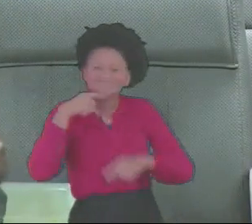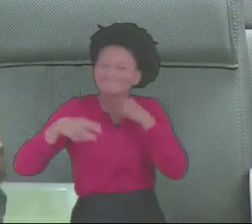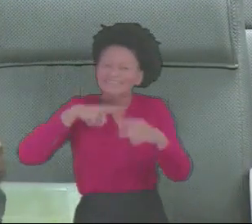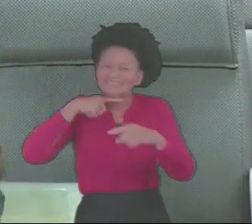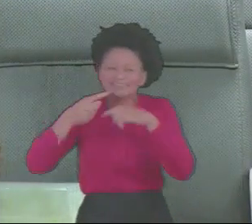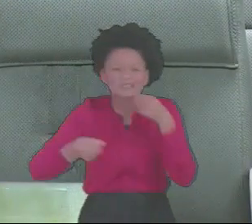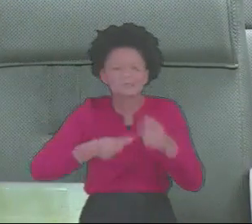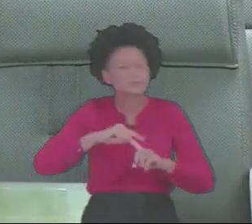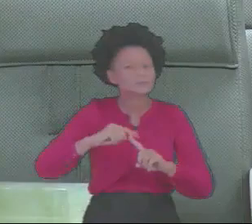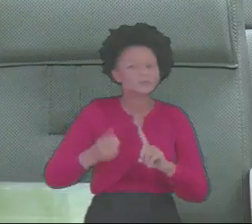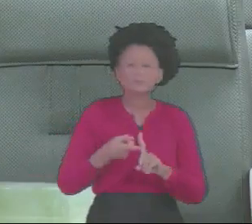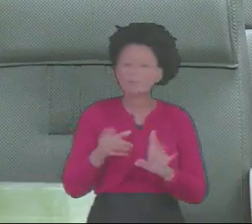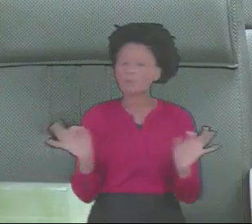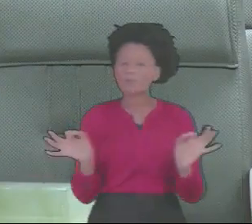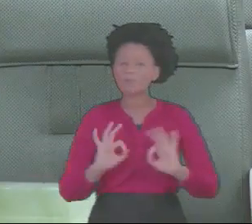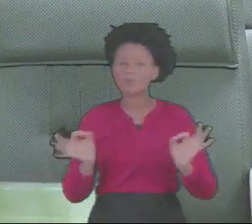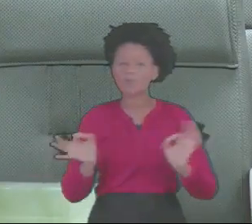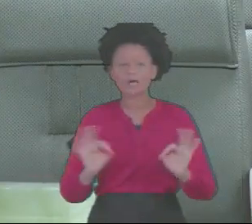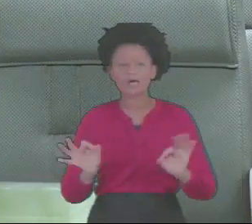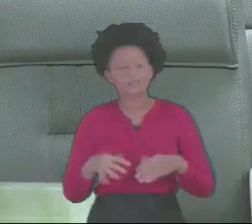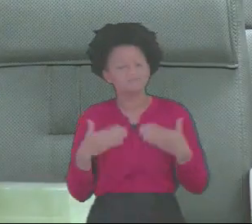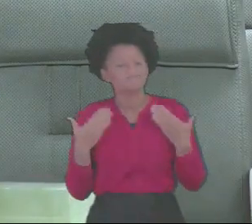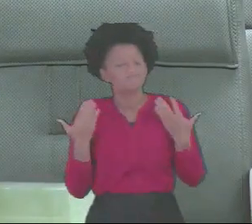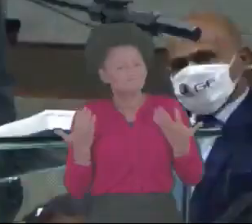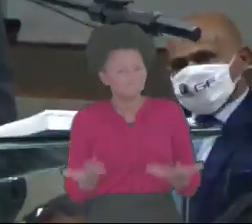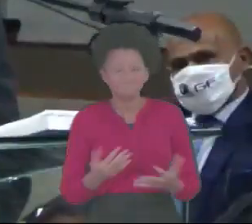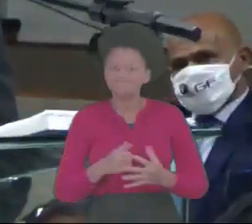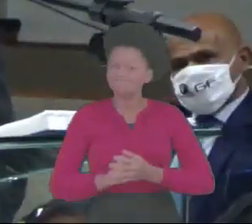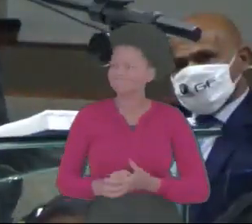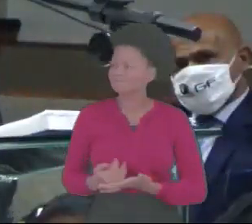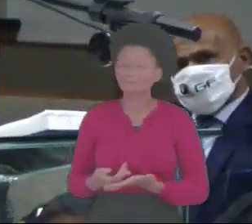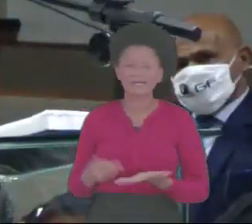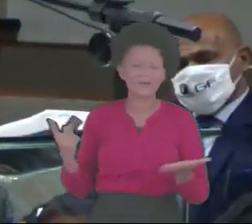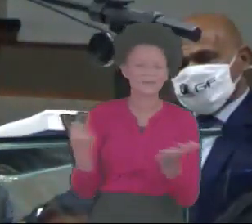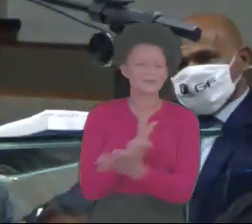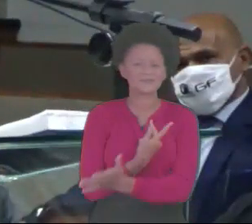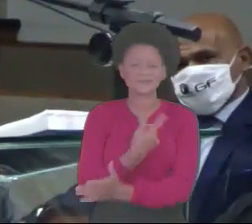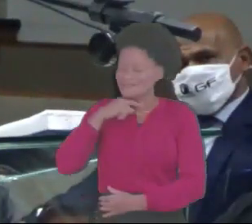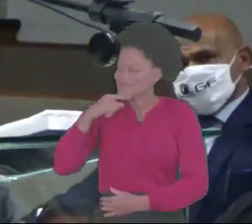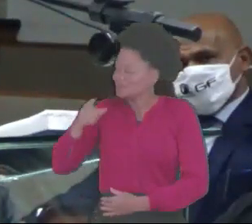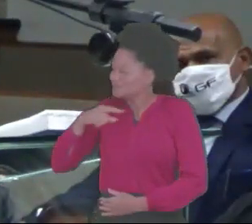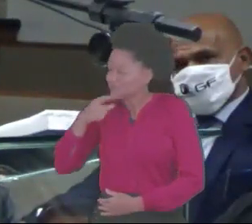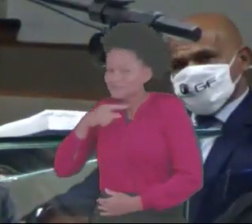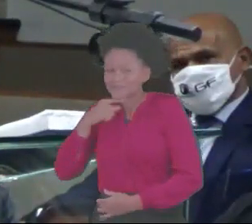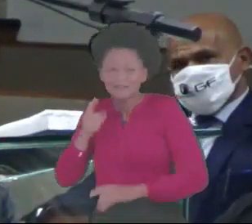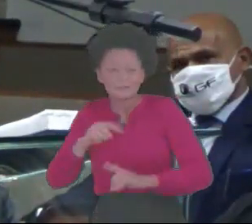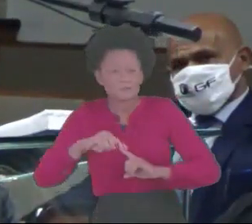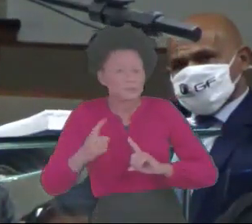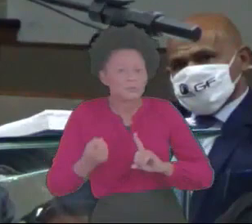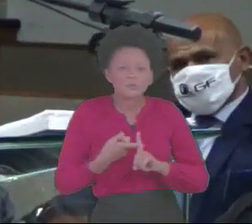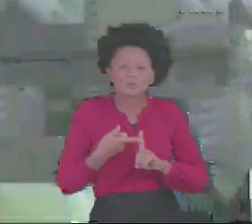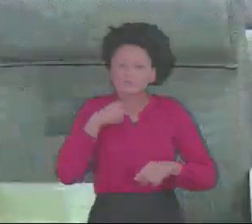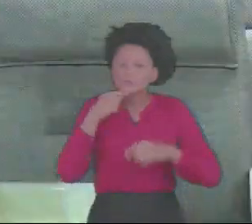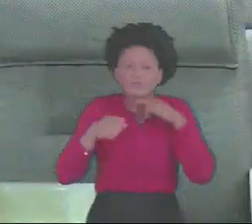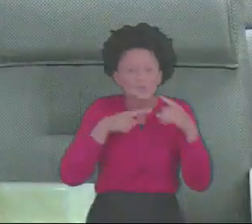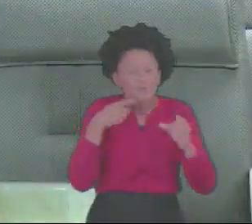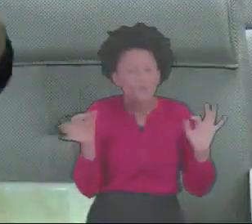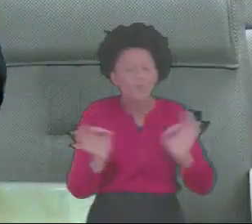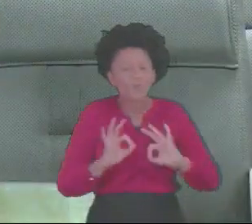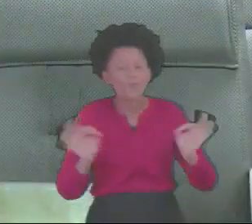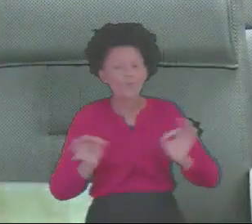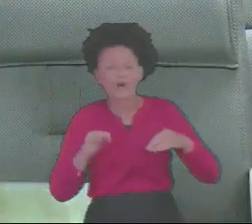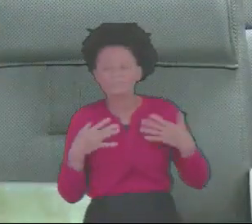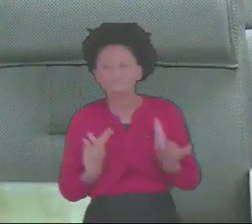pudesse gera filho mas tudo aquilo foi uma fatalidade nada acontecia nada vinha